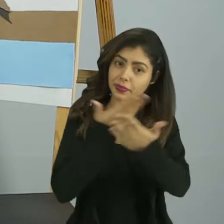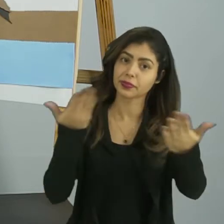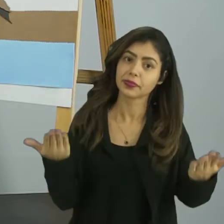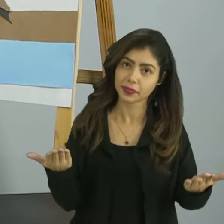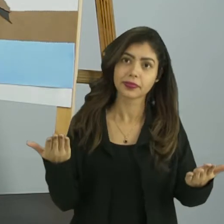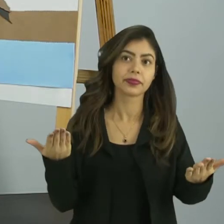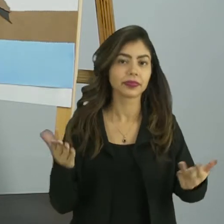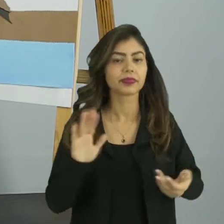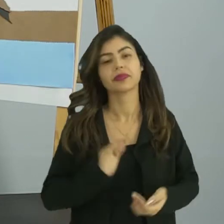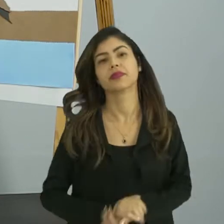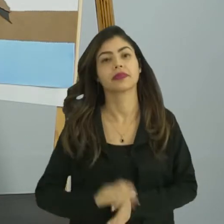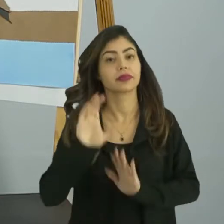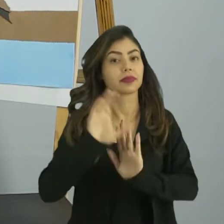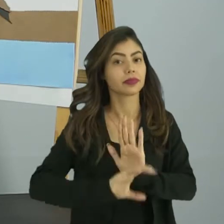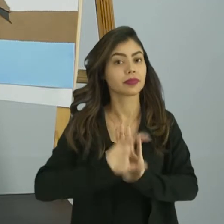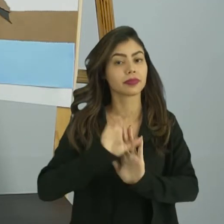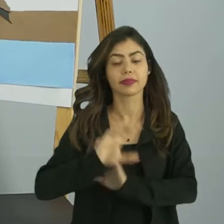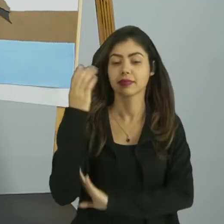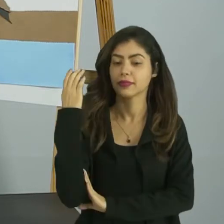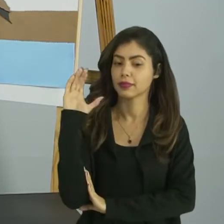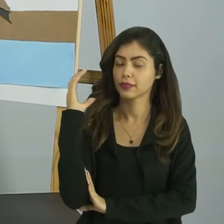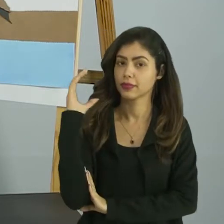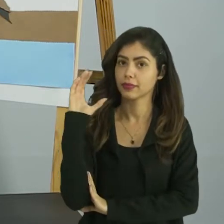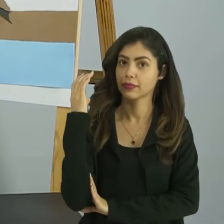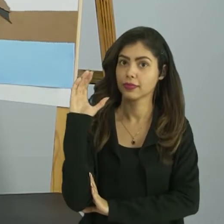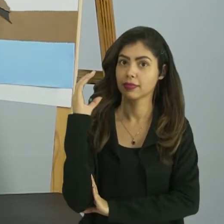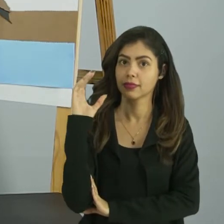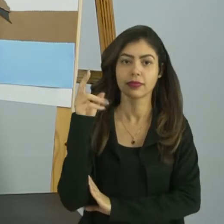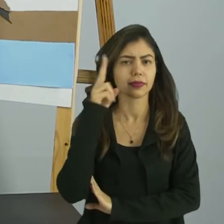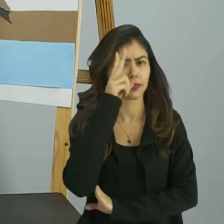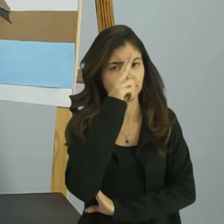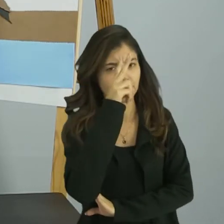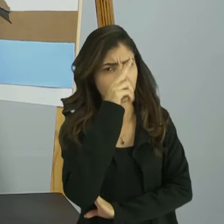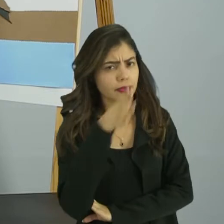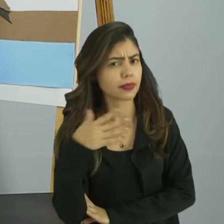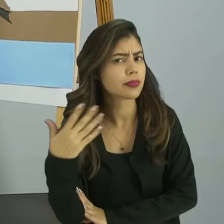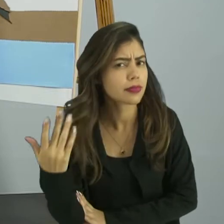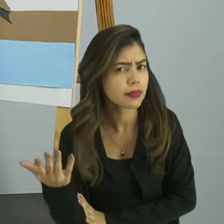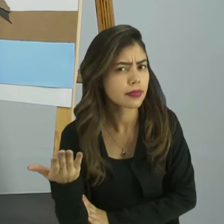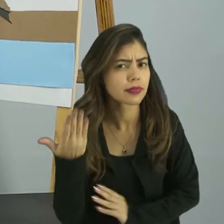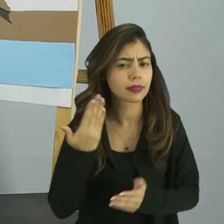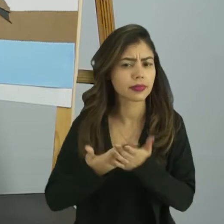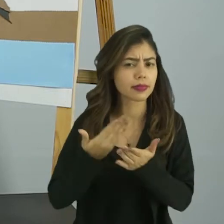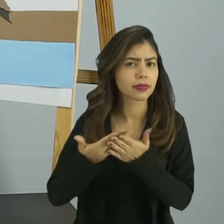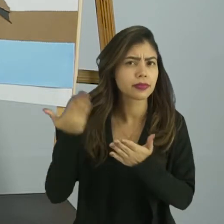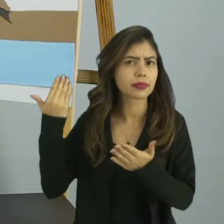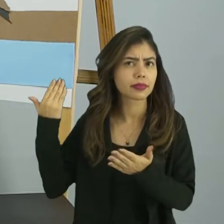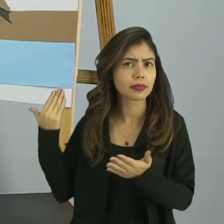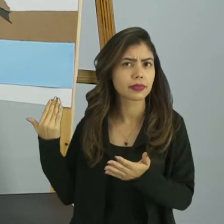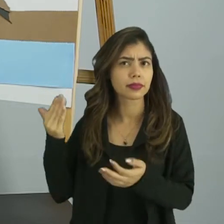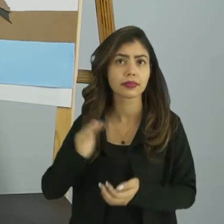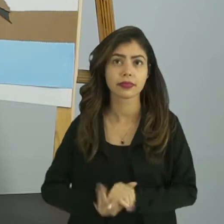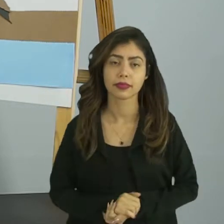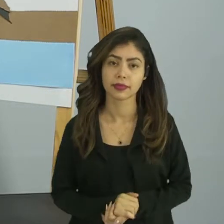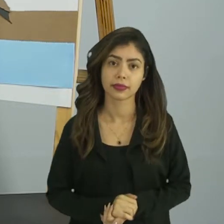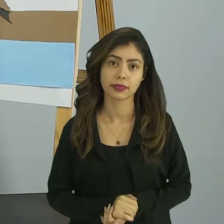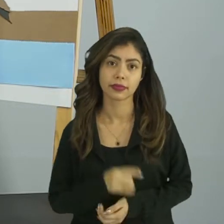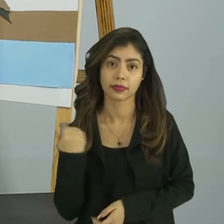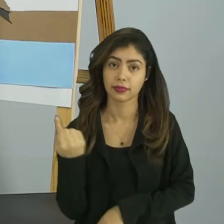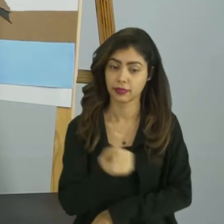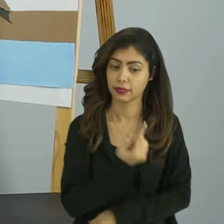vocês o conteúdo de ciências. Vocês lembram qual foi o conteúdo da aula anterior? Bem,